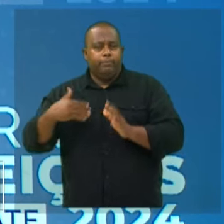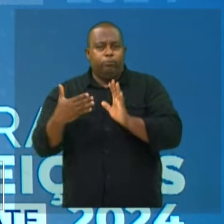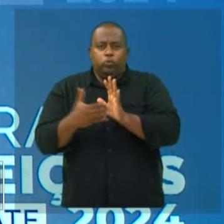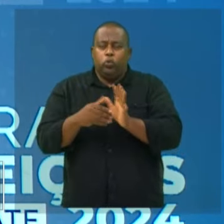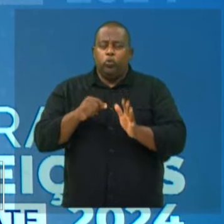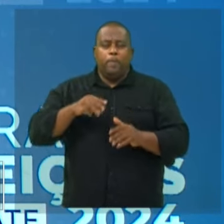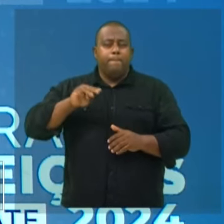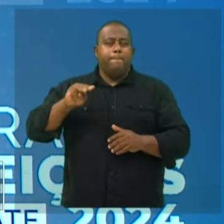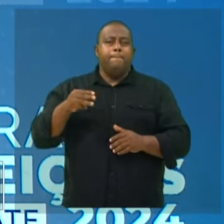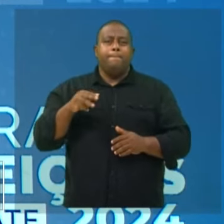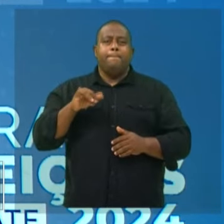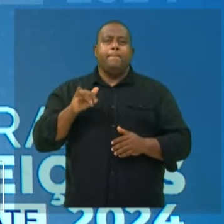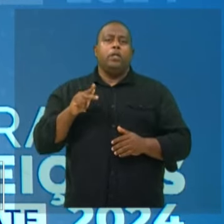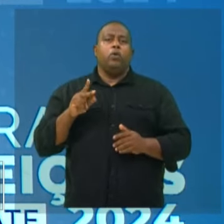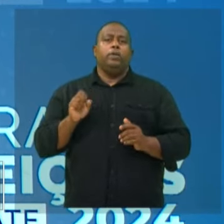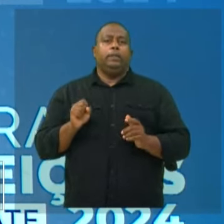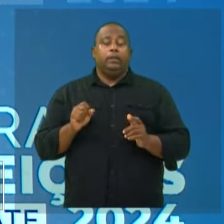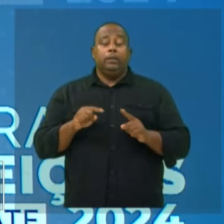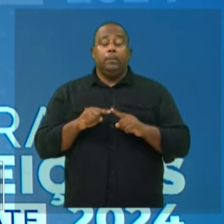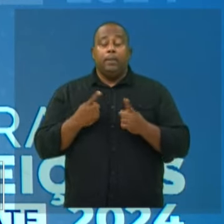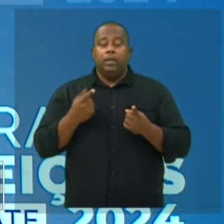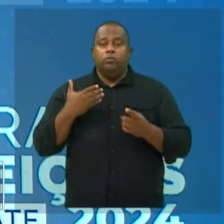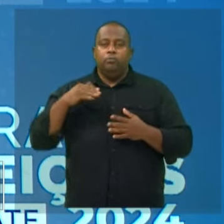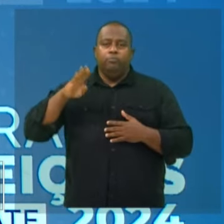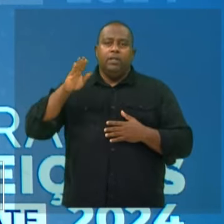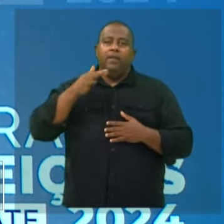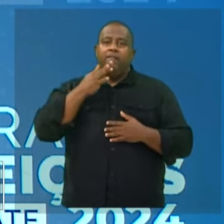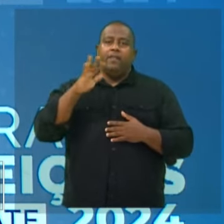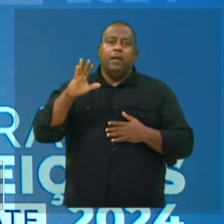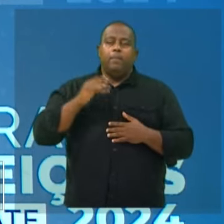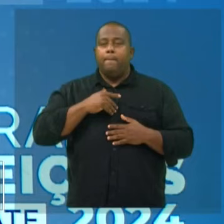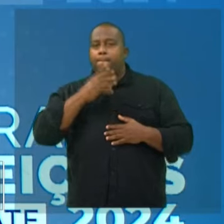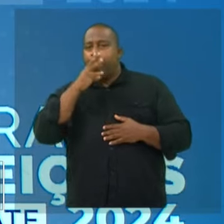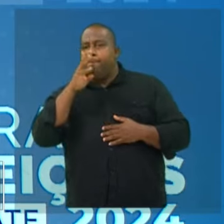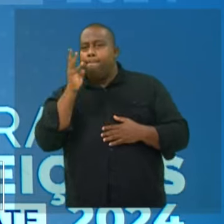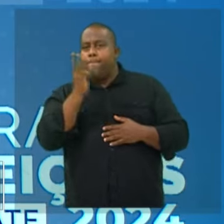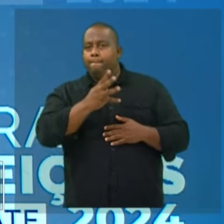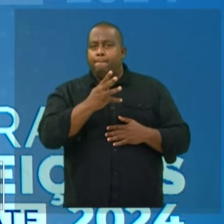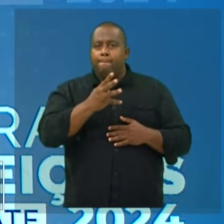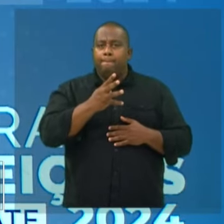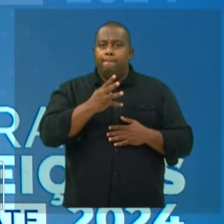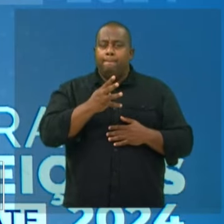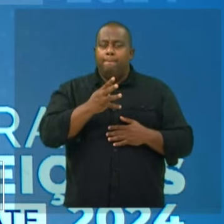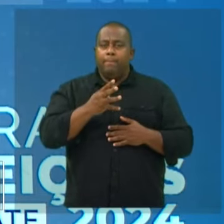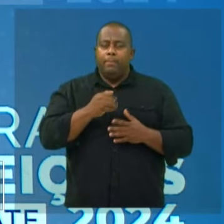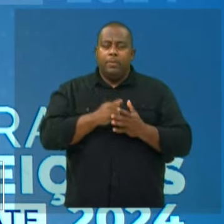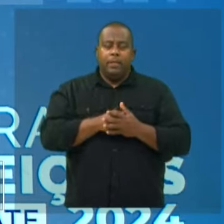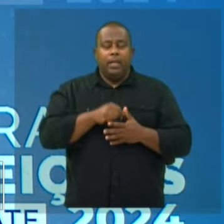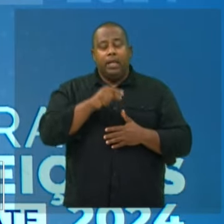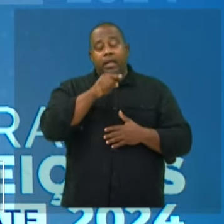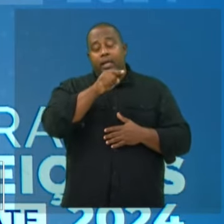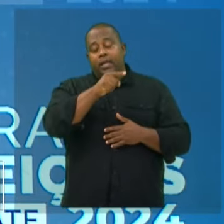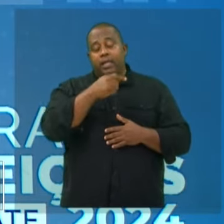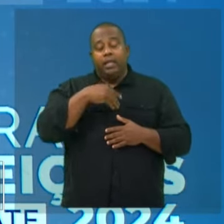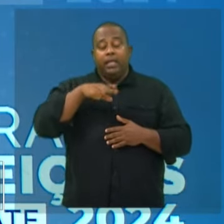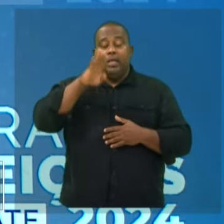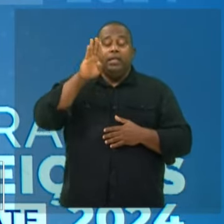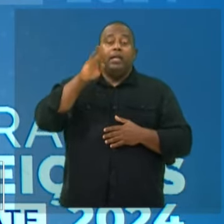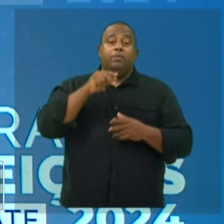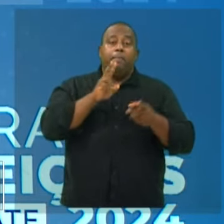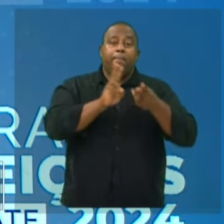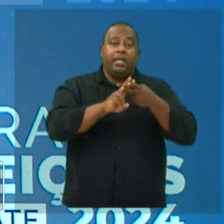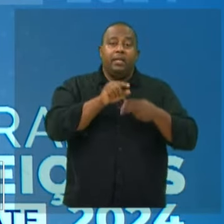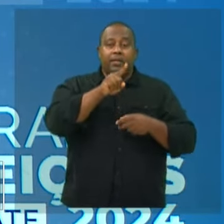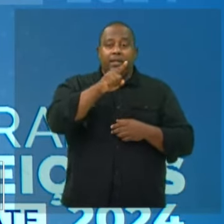em Milhões mas o candidato Flávio acusa o o ex-prefeito Luiz Caetano de ter sido preso mas ele se esquece que o chefe